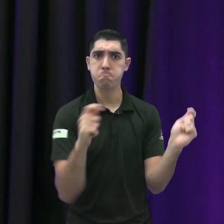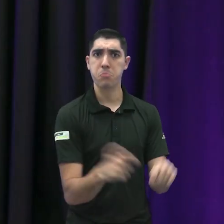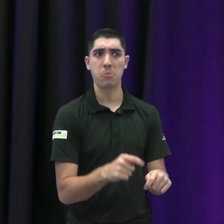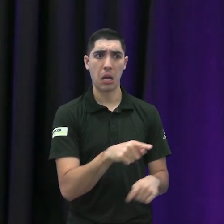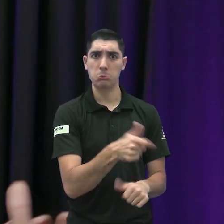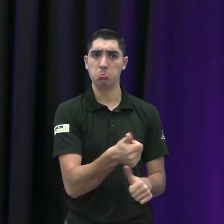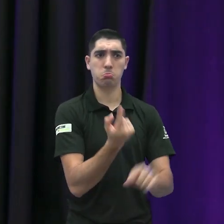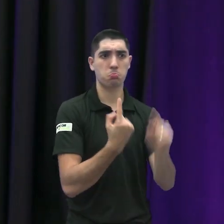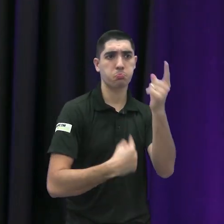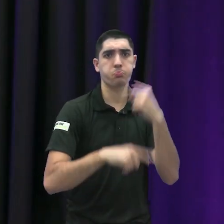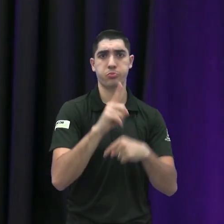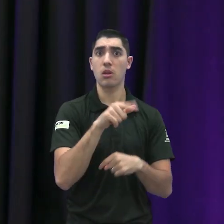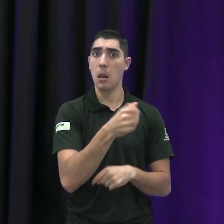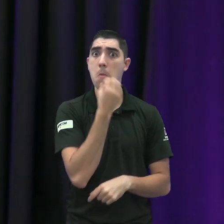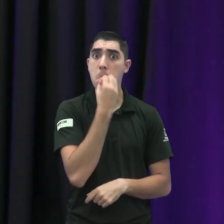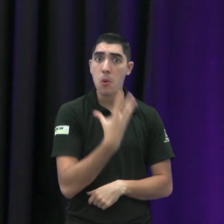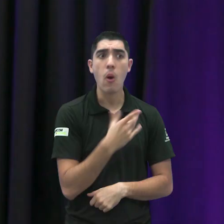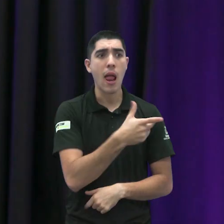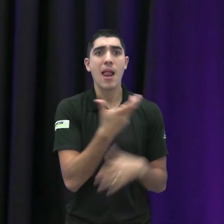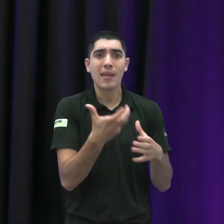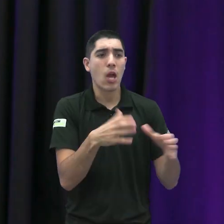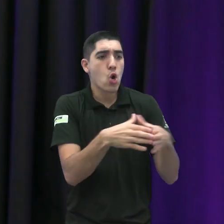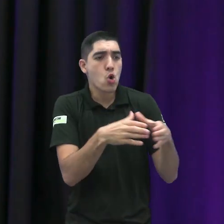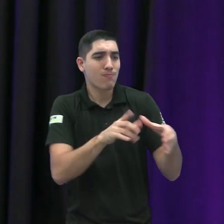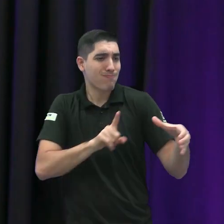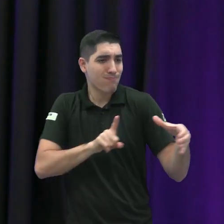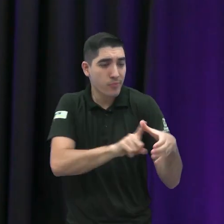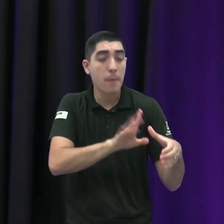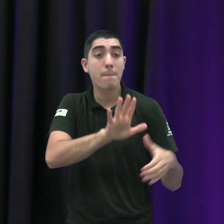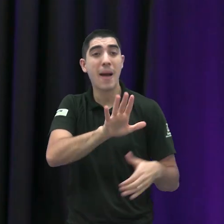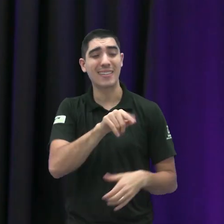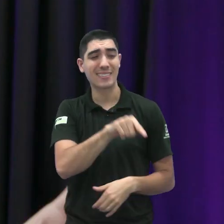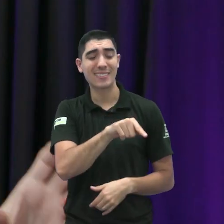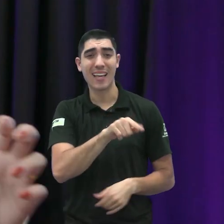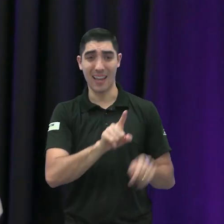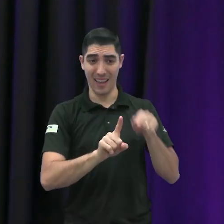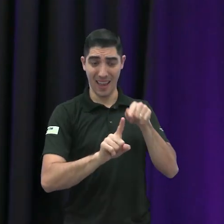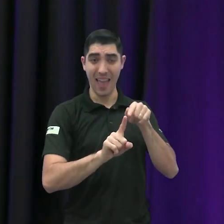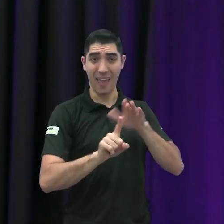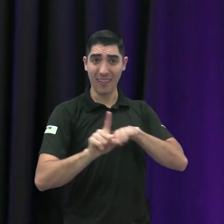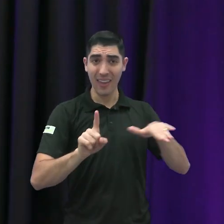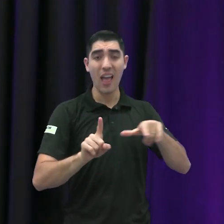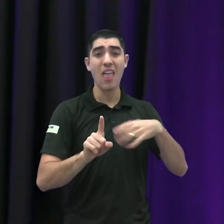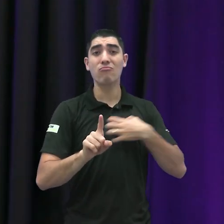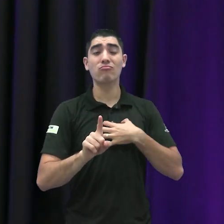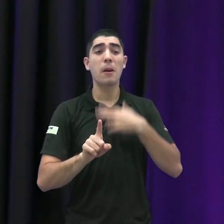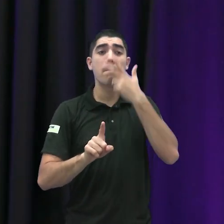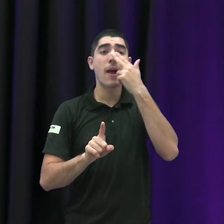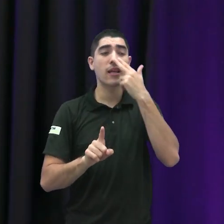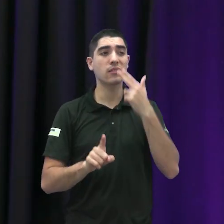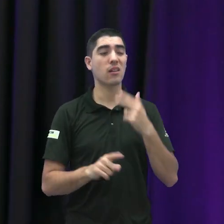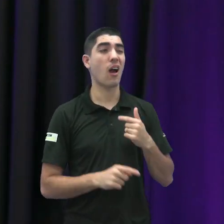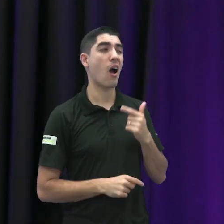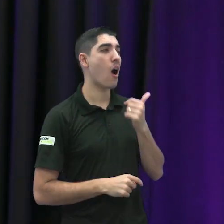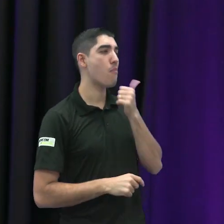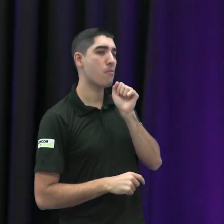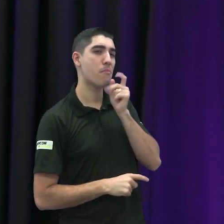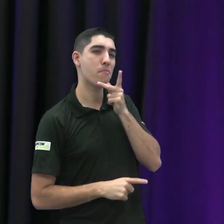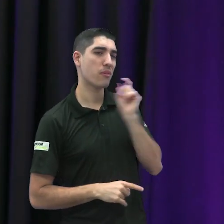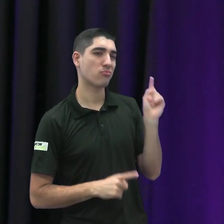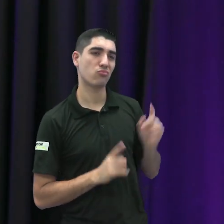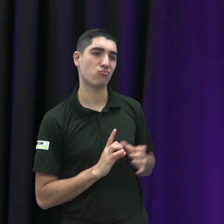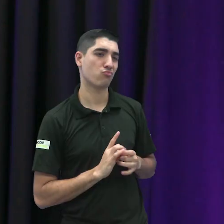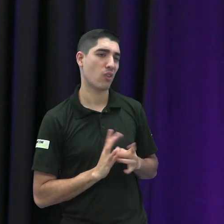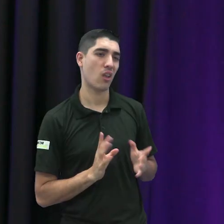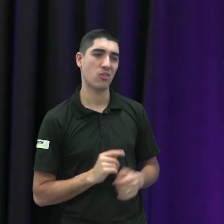que buscam pertencer, buscam participar do grupo, mas não se sentem como se não tivesse